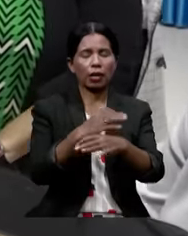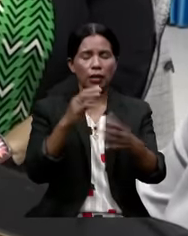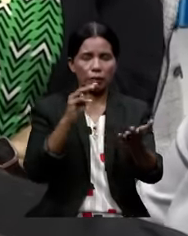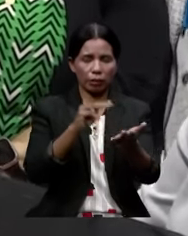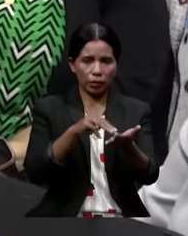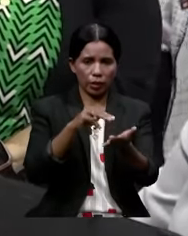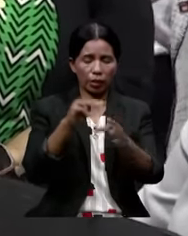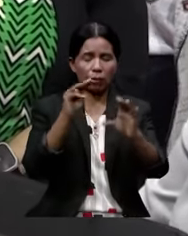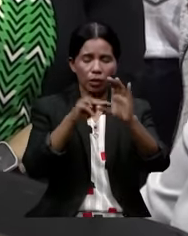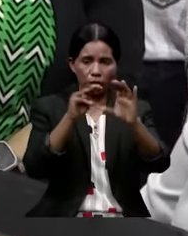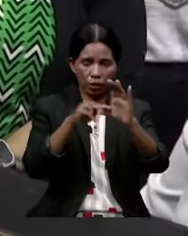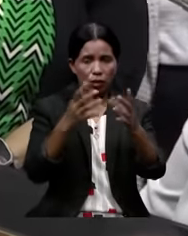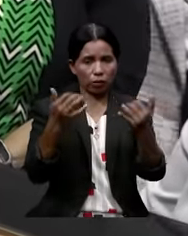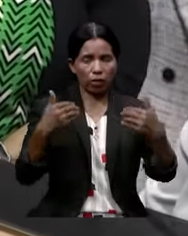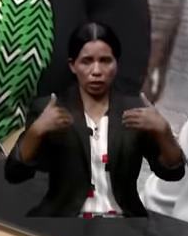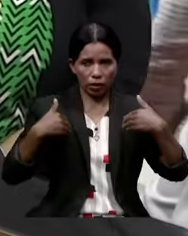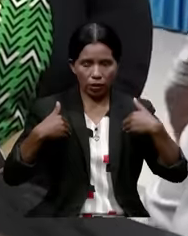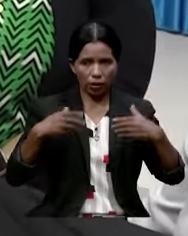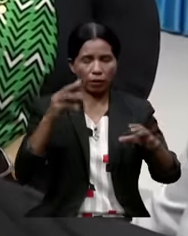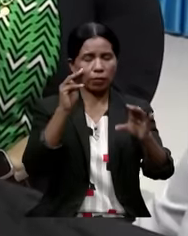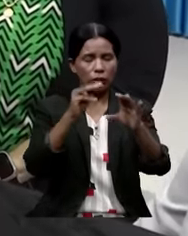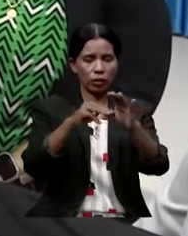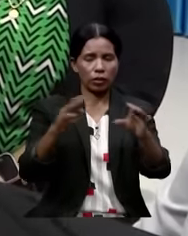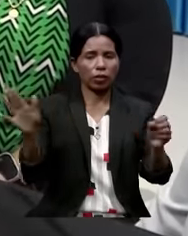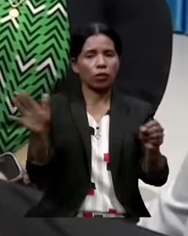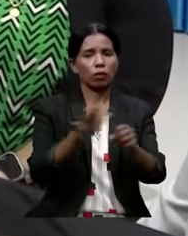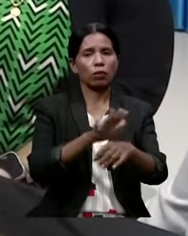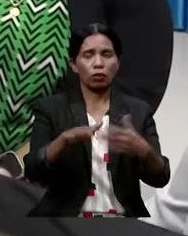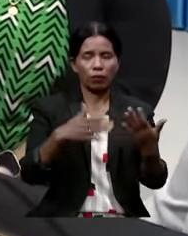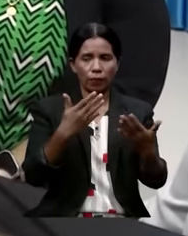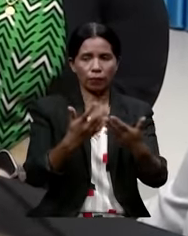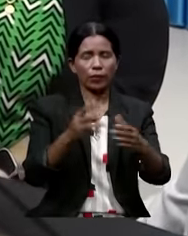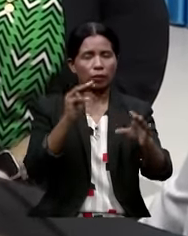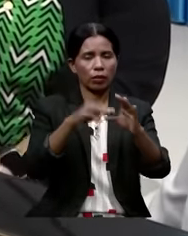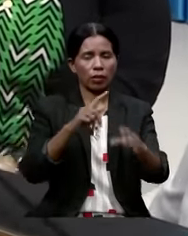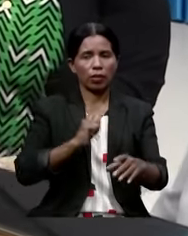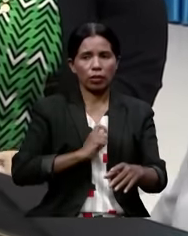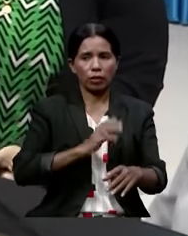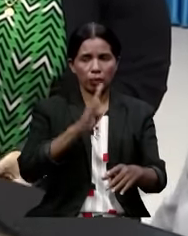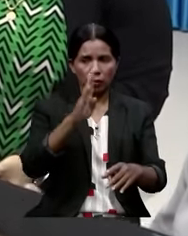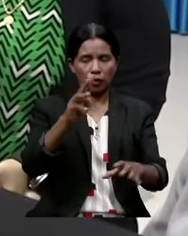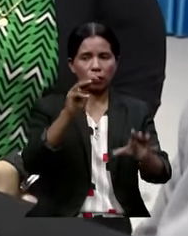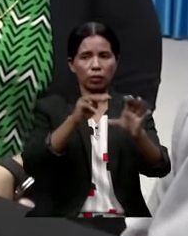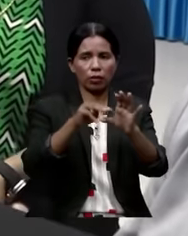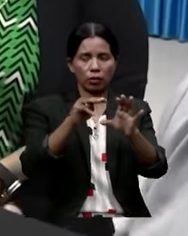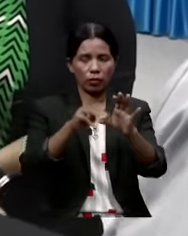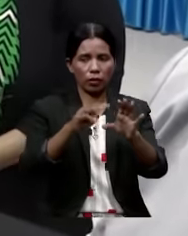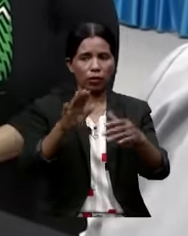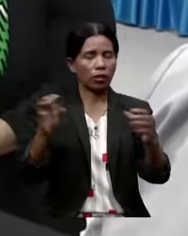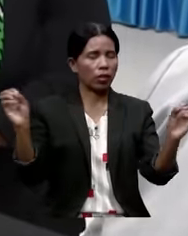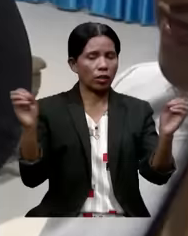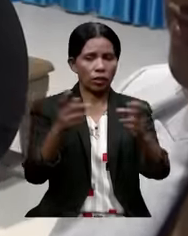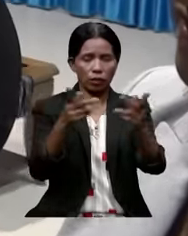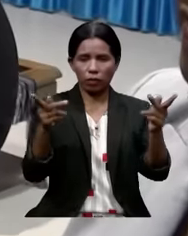ONU, né? Que mercado serne insustentável, mercado taivesse, mercado serne la ia